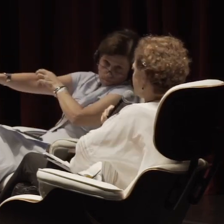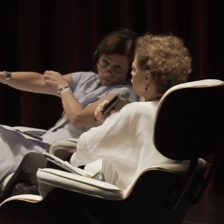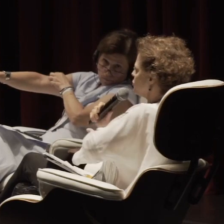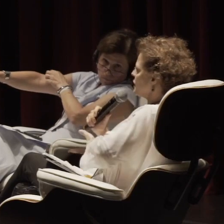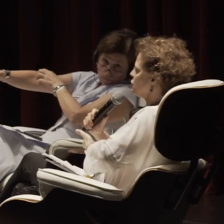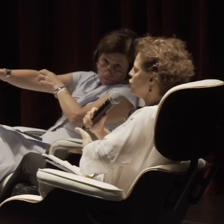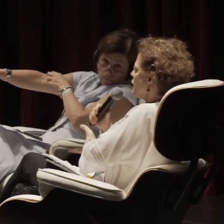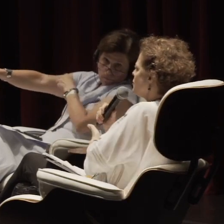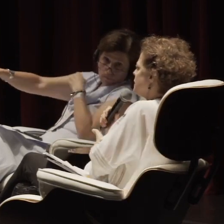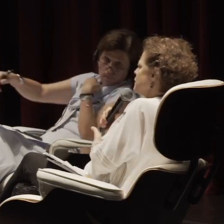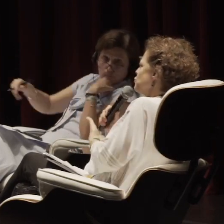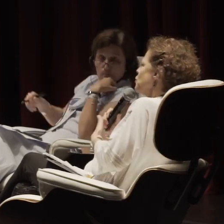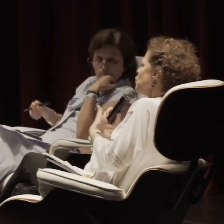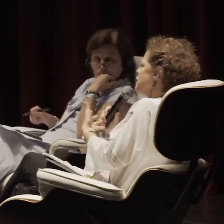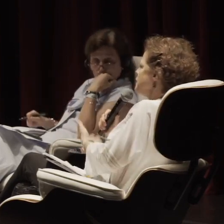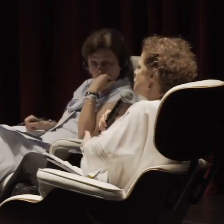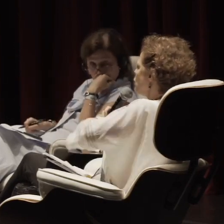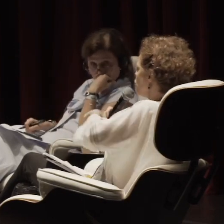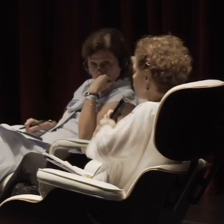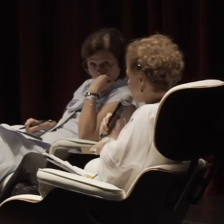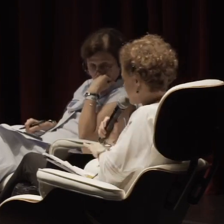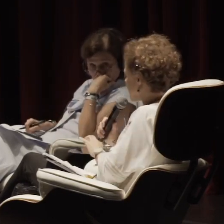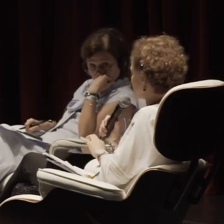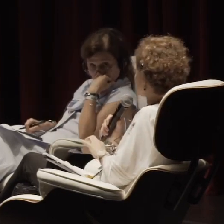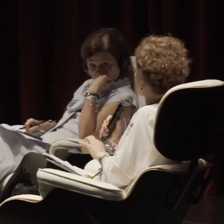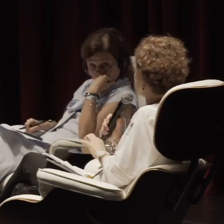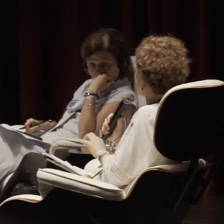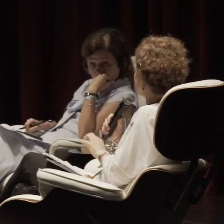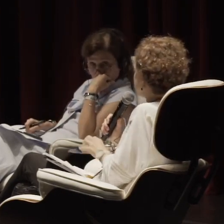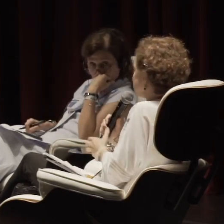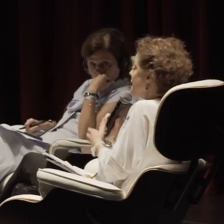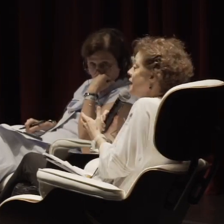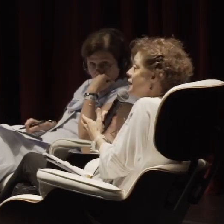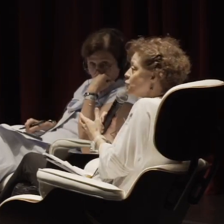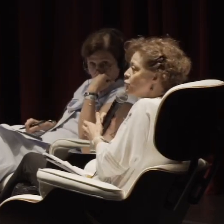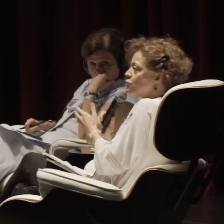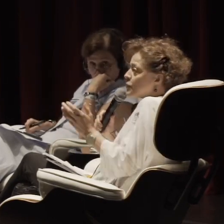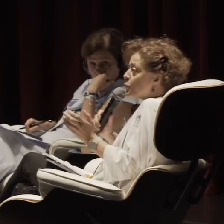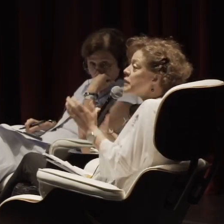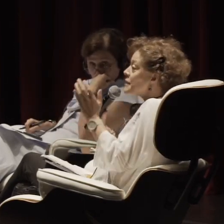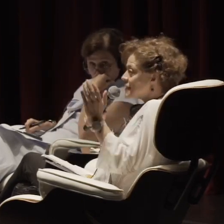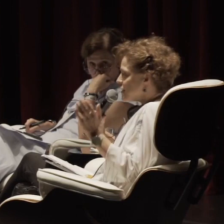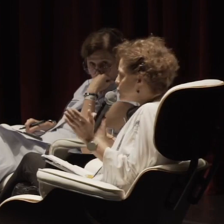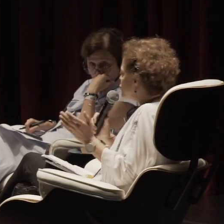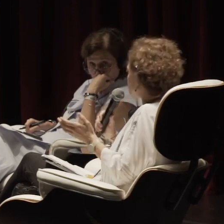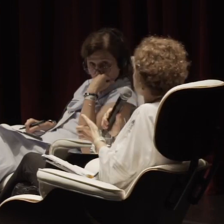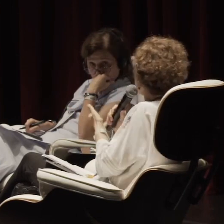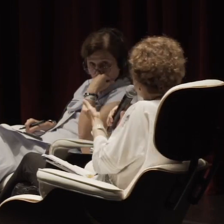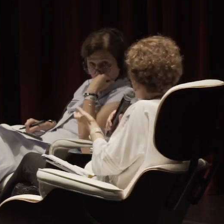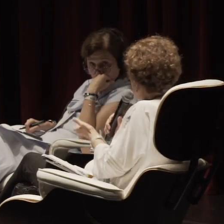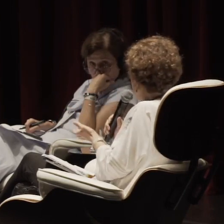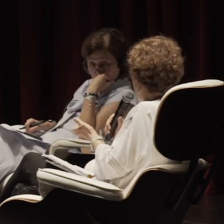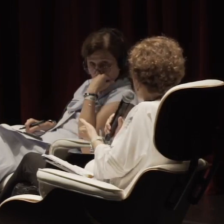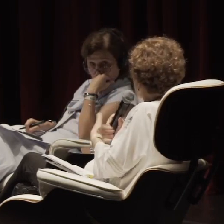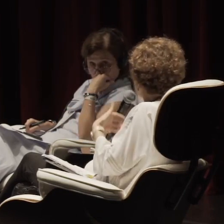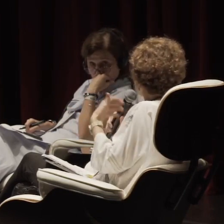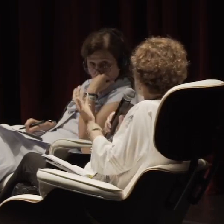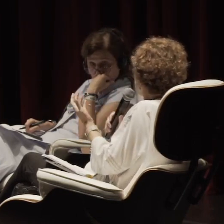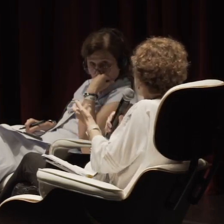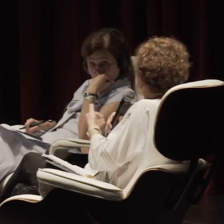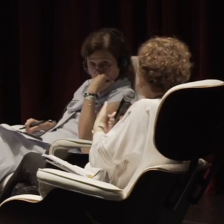Não sabe que estes braços que o movem de forma especial é a sua mãe, que podem ser seguros,